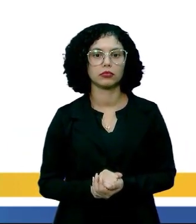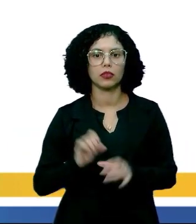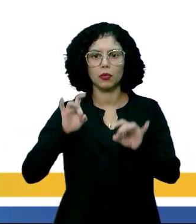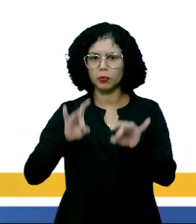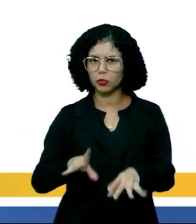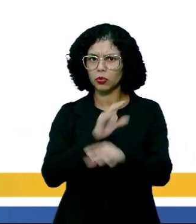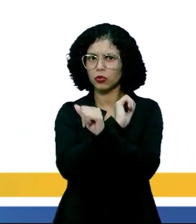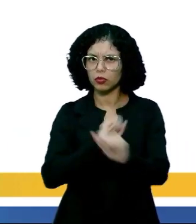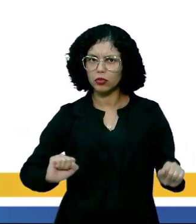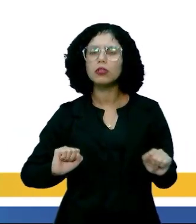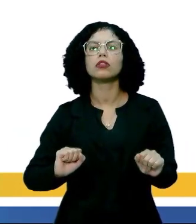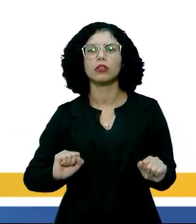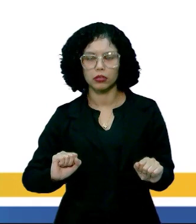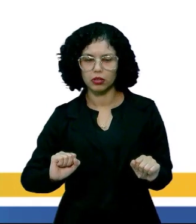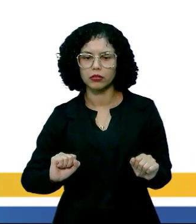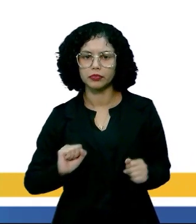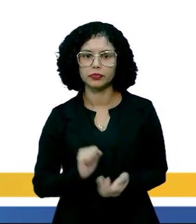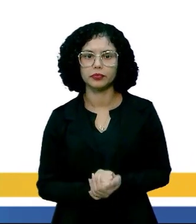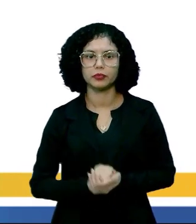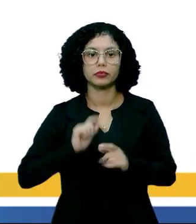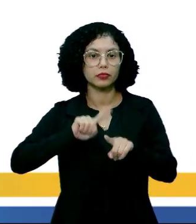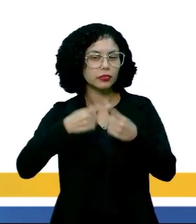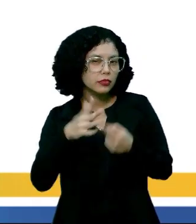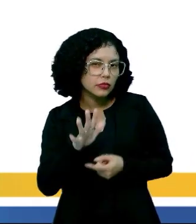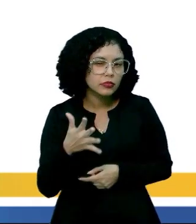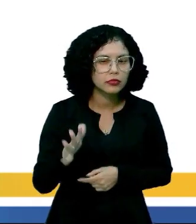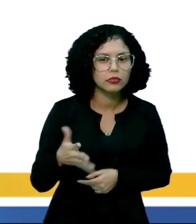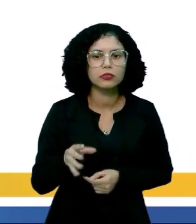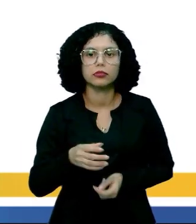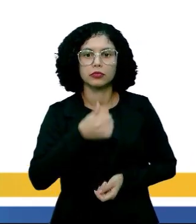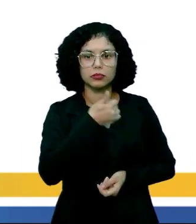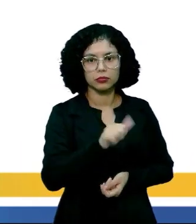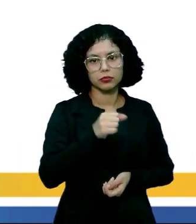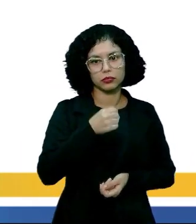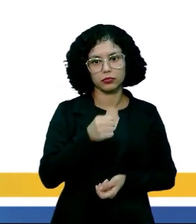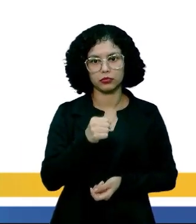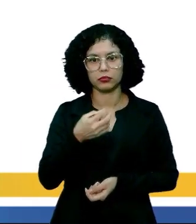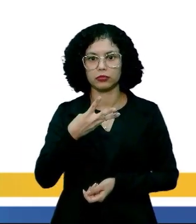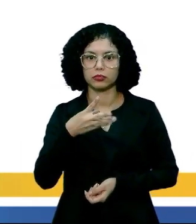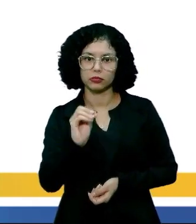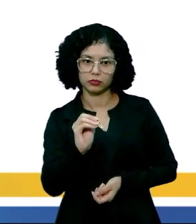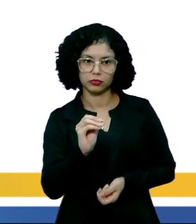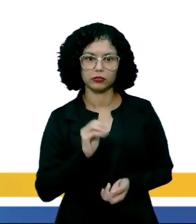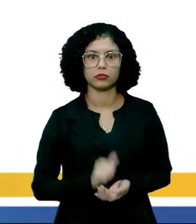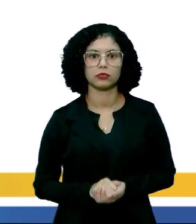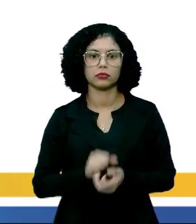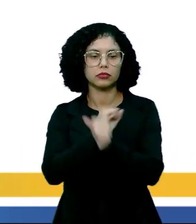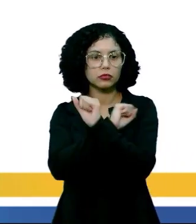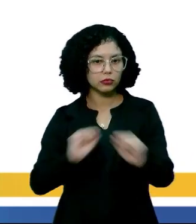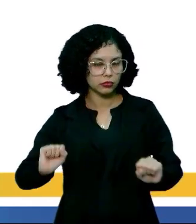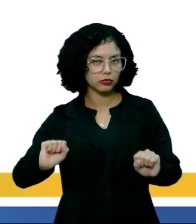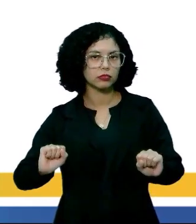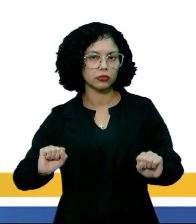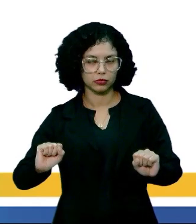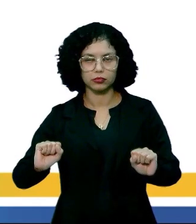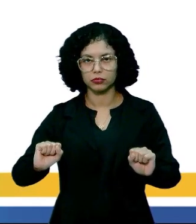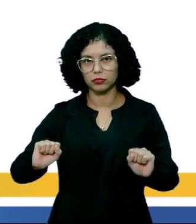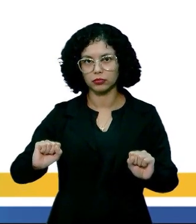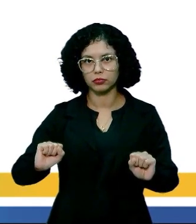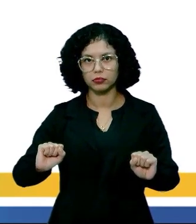por último a escravidão no mundo. Mais ou menos lá em 1840 foi abolida a